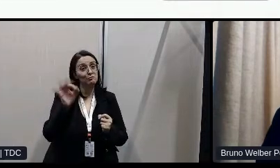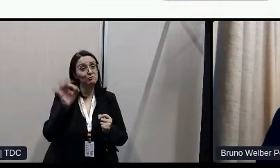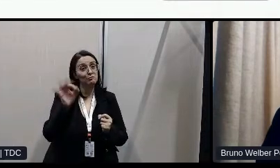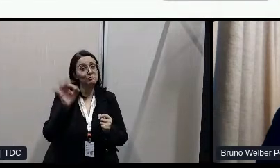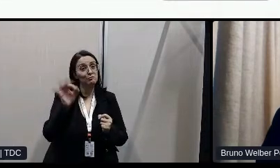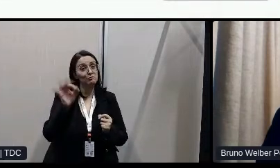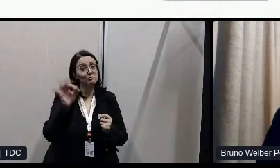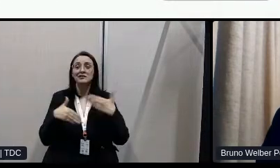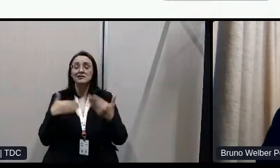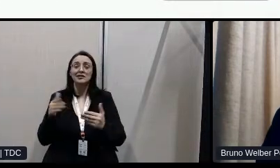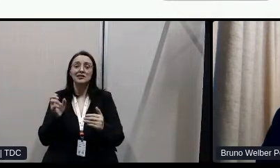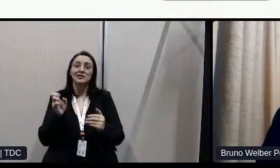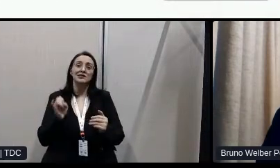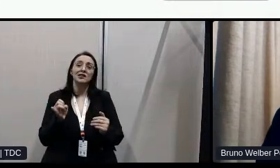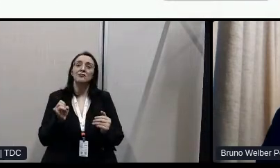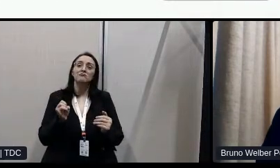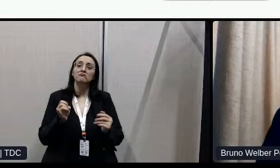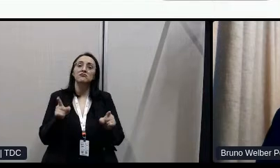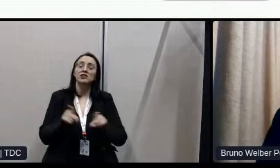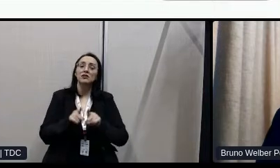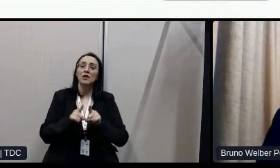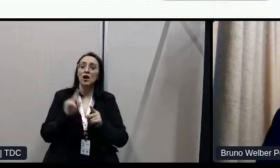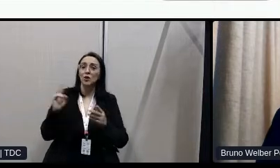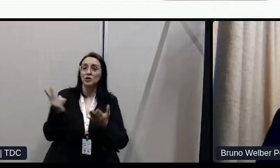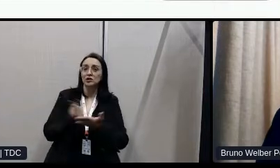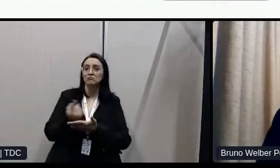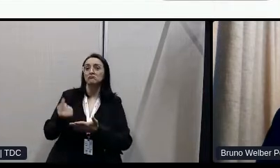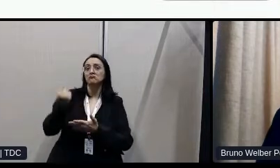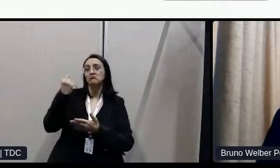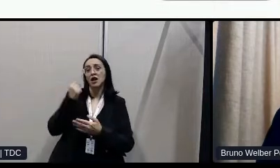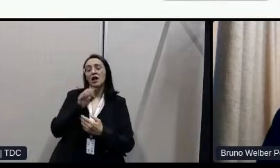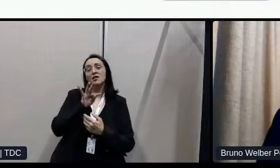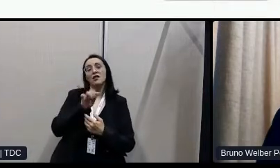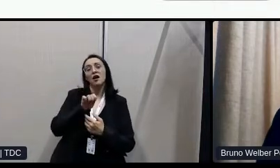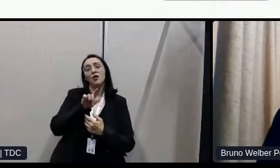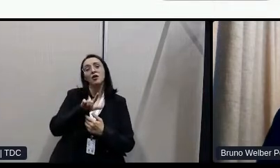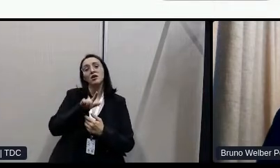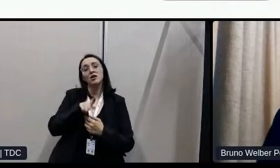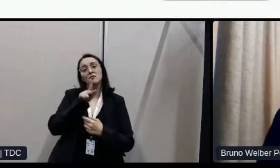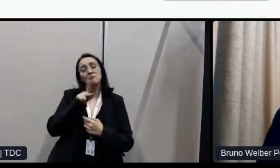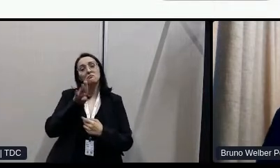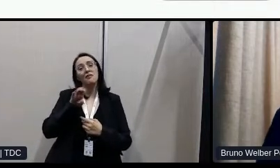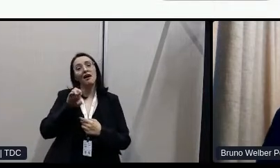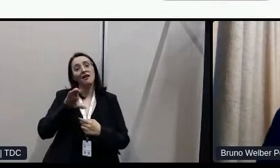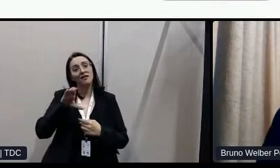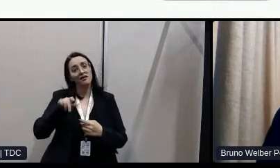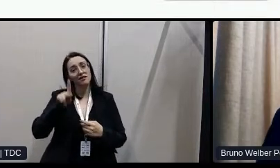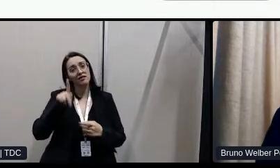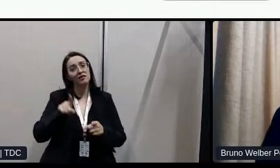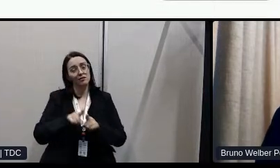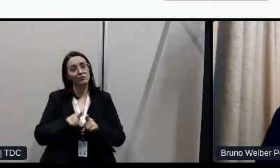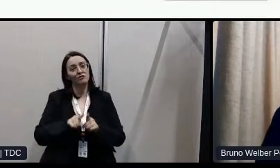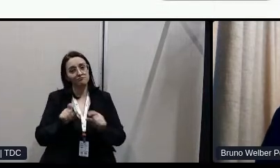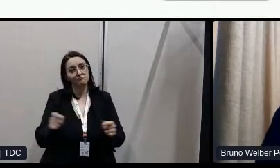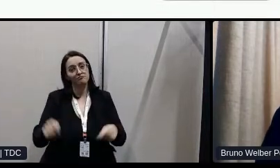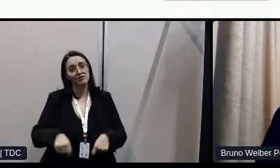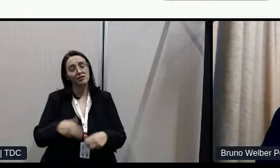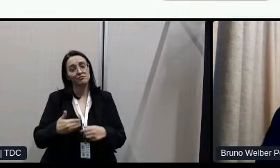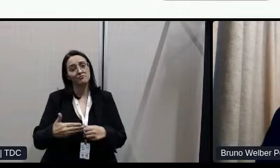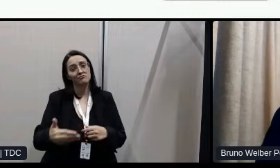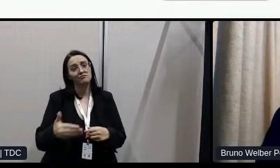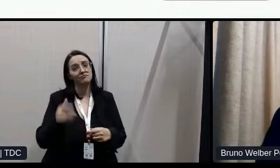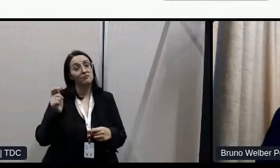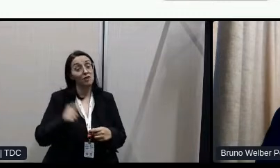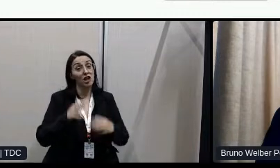para ver se, assim como aconteceu com o Jexu e Talkback, acontece também com o narrador e NVDA. Ou seja, vamos ter que chamar a